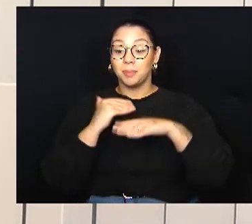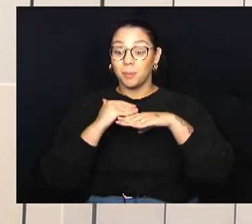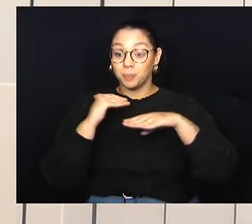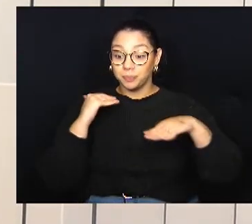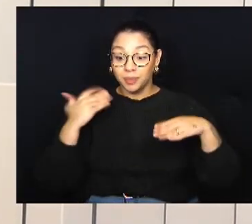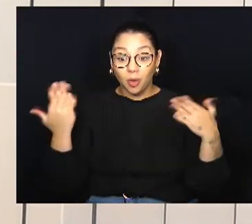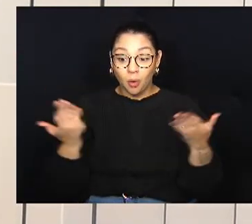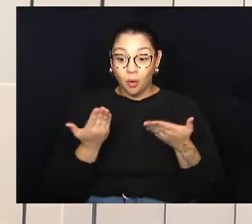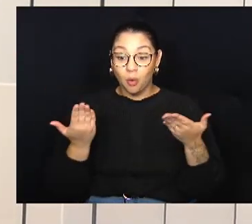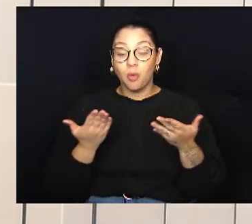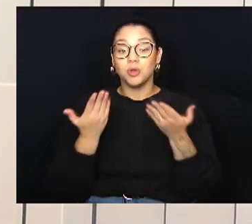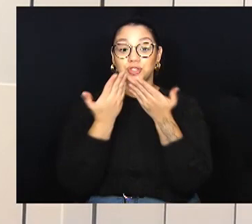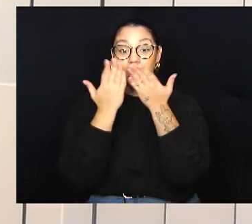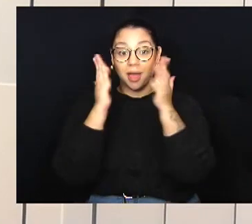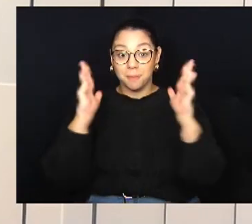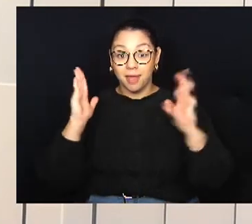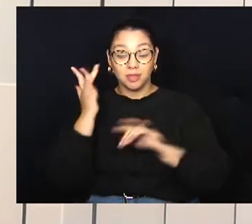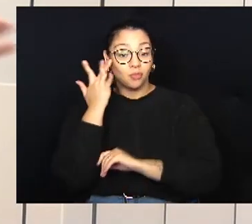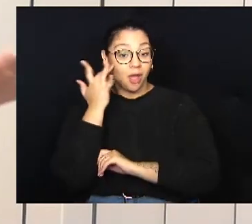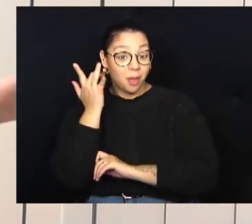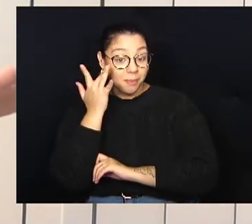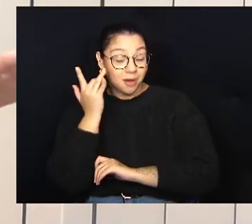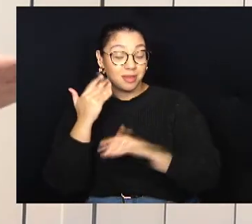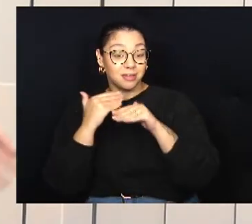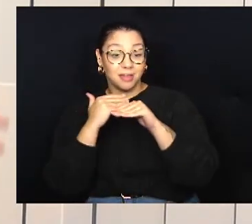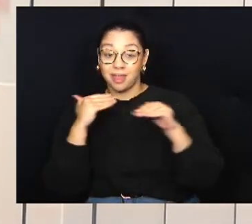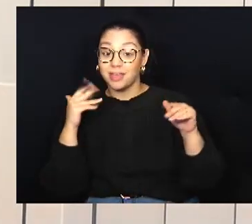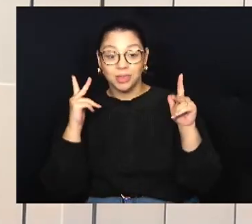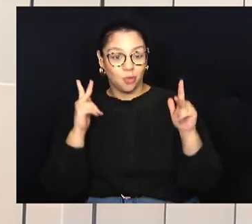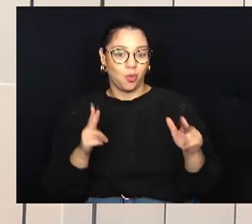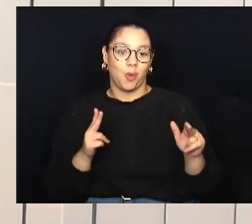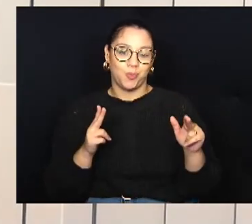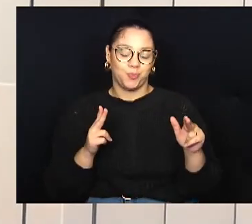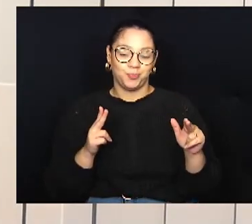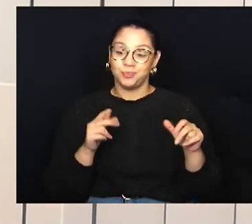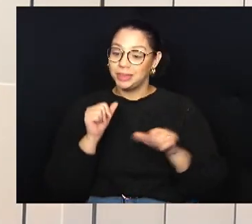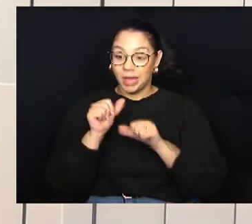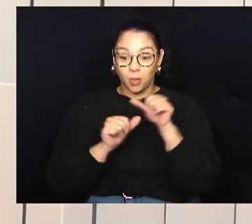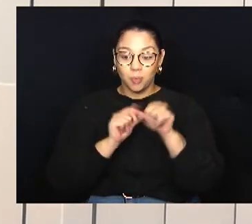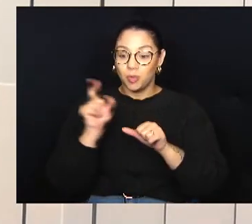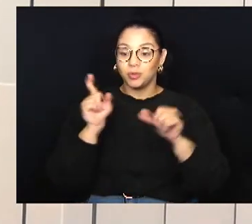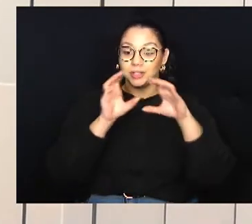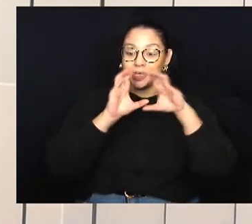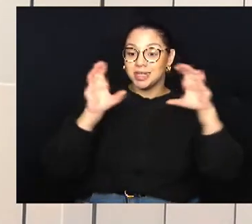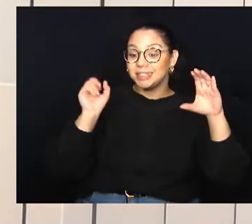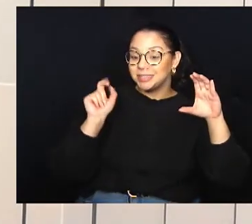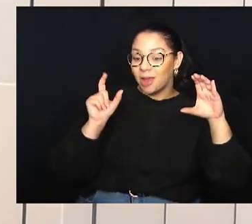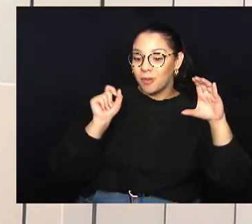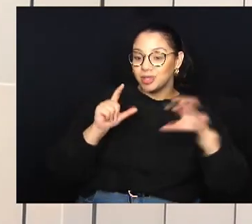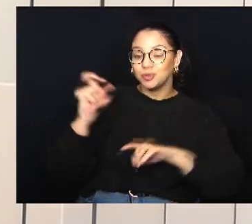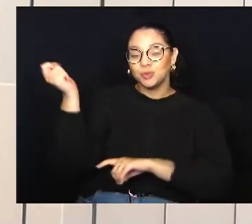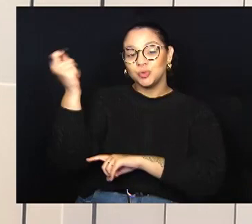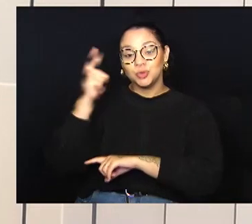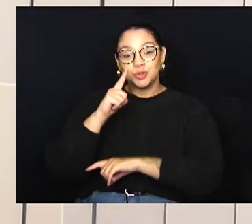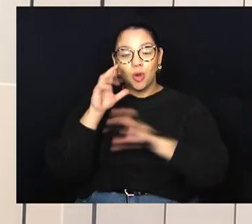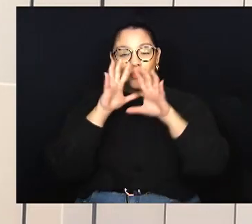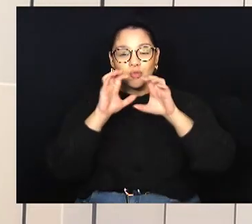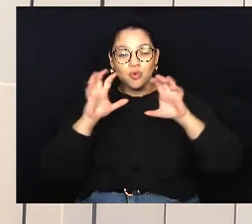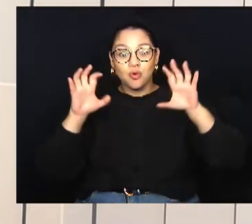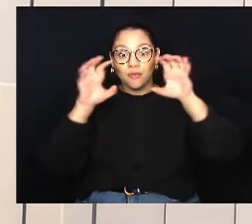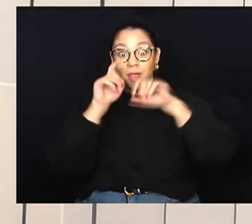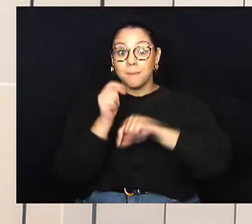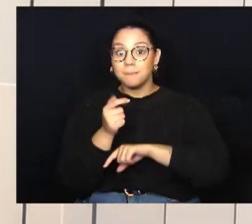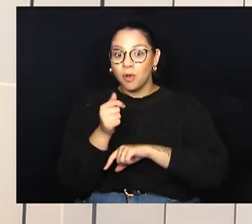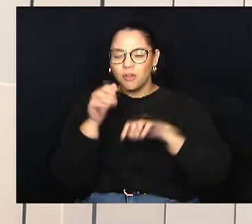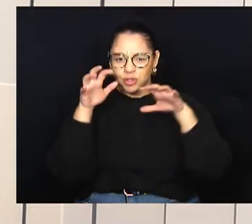tempo aberto, amanhã este panorama não muda, viu? É céu azul, sol, poucas nuvens, nada